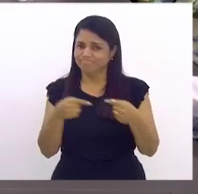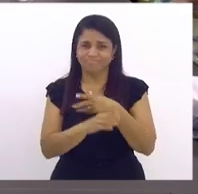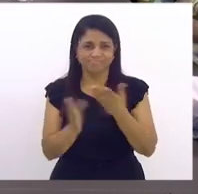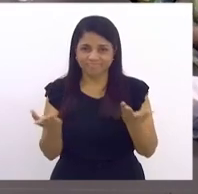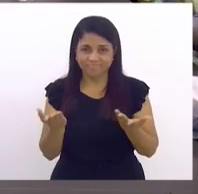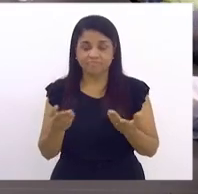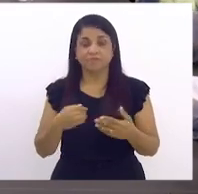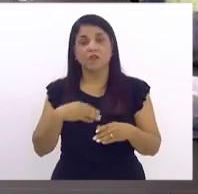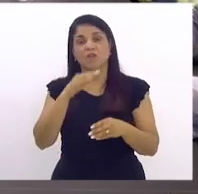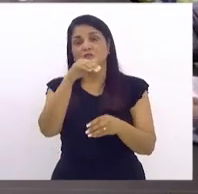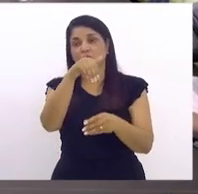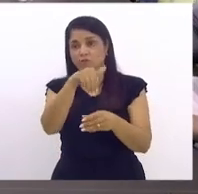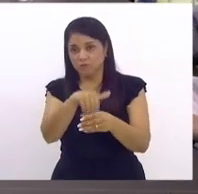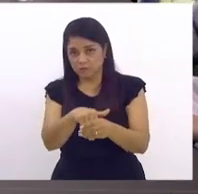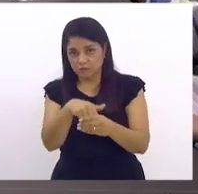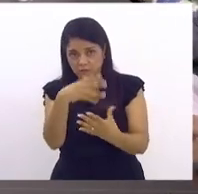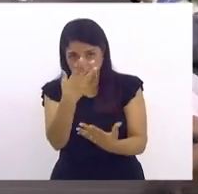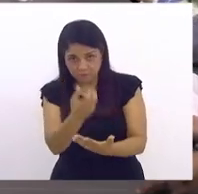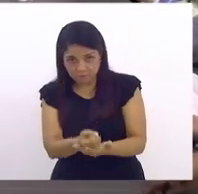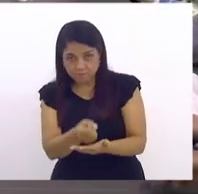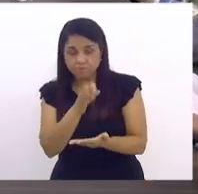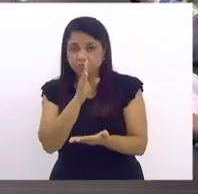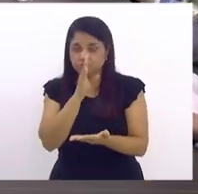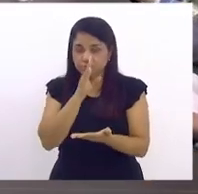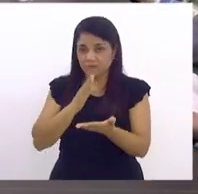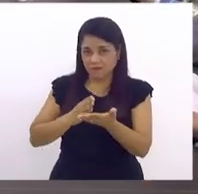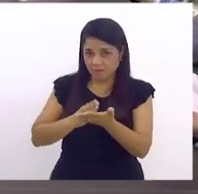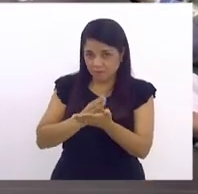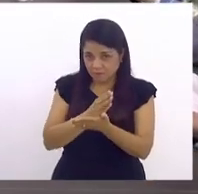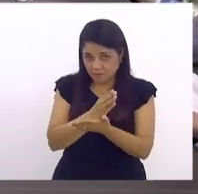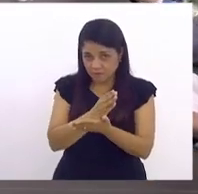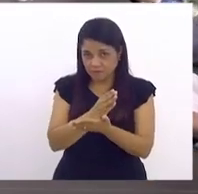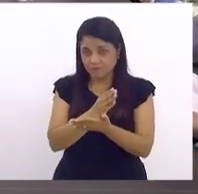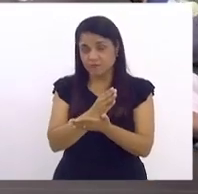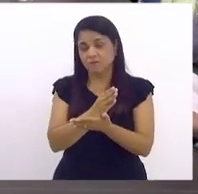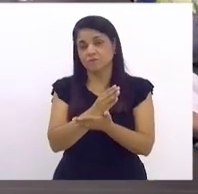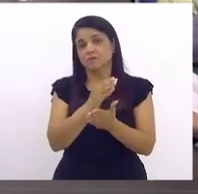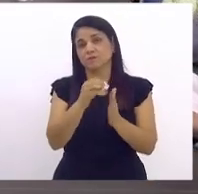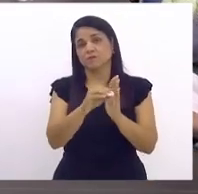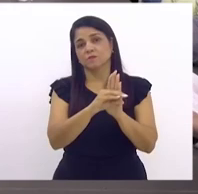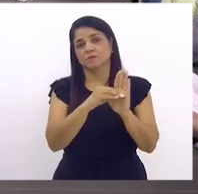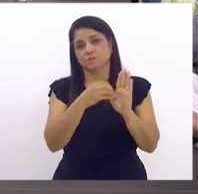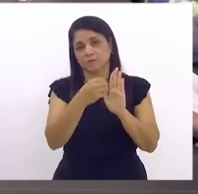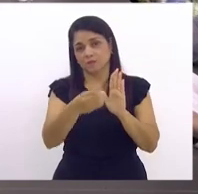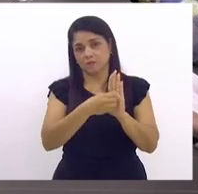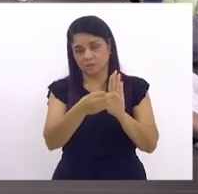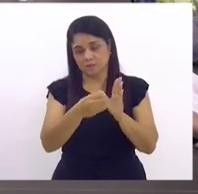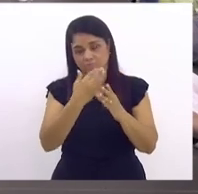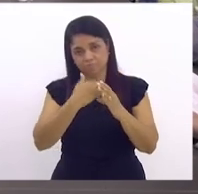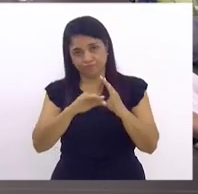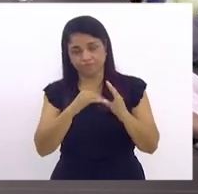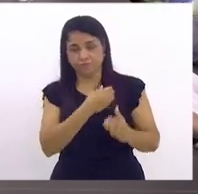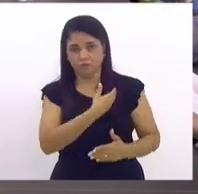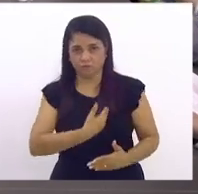votação. Os senhores que aprovam permaneçam como estão. Aprovado, parecer originário do relator.